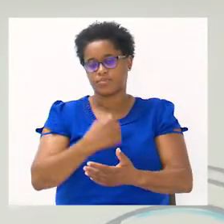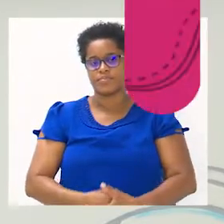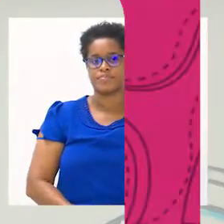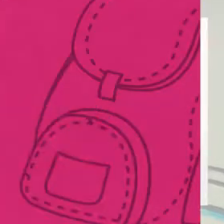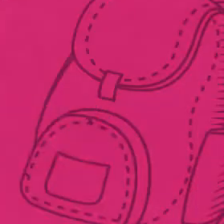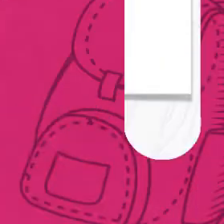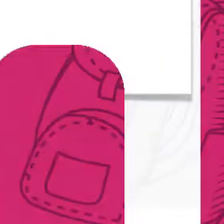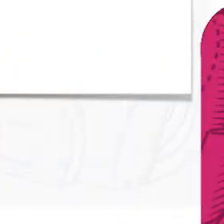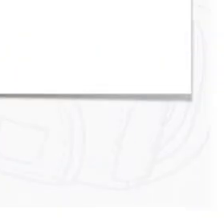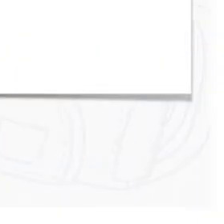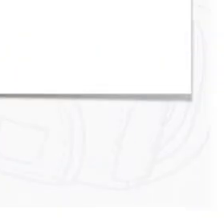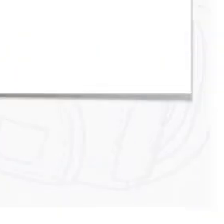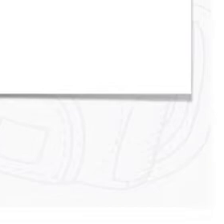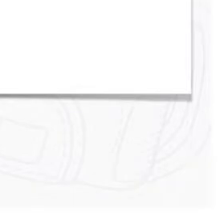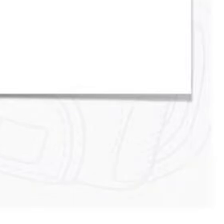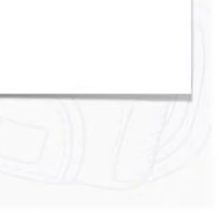sozinhos.